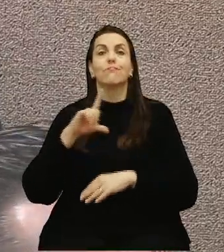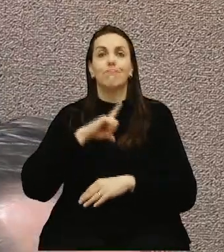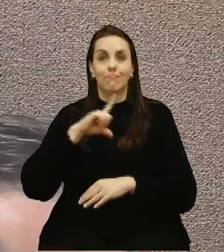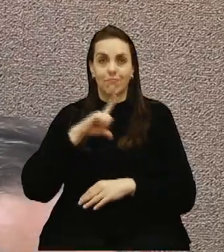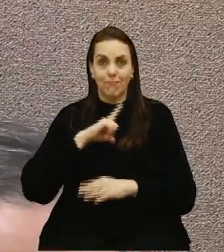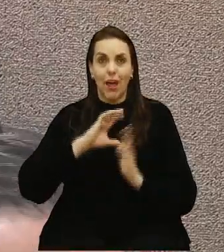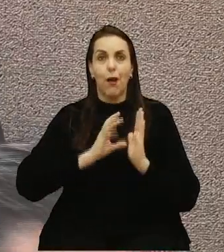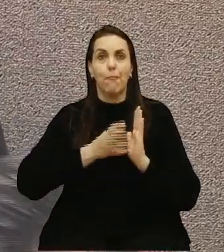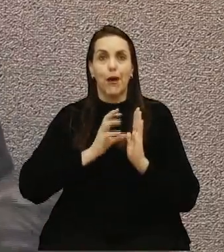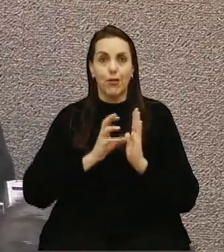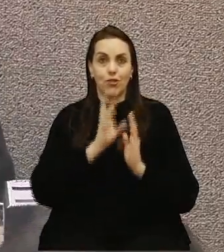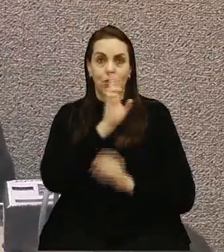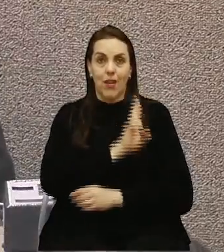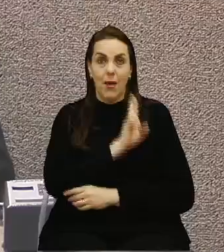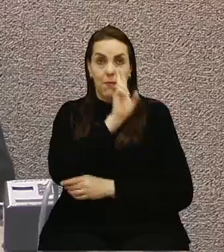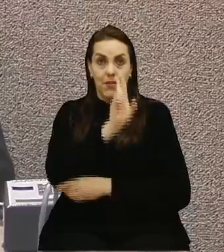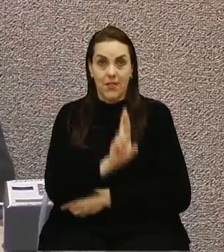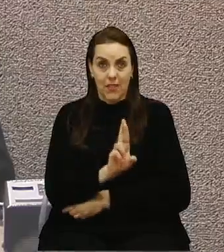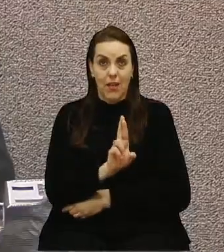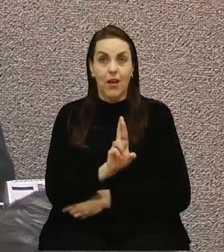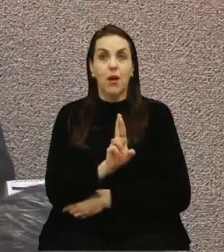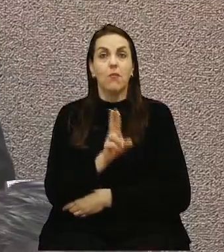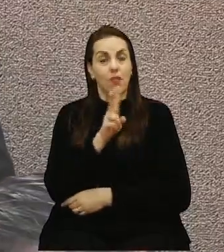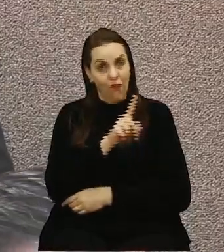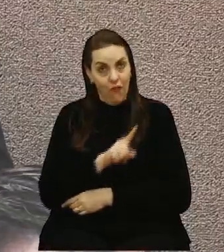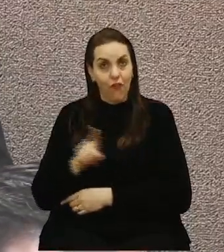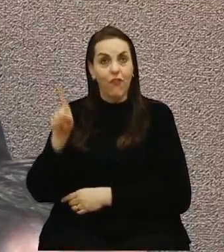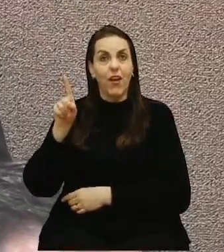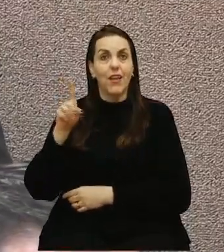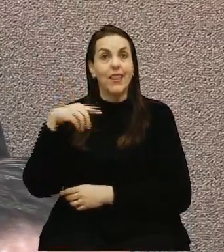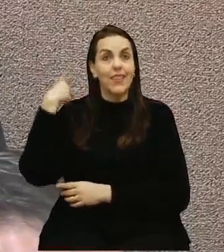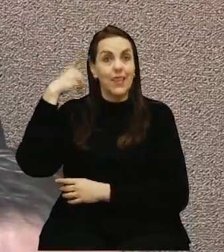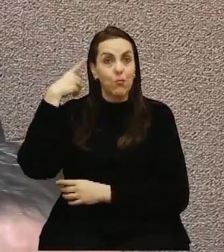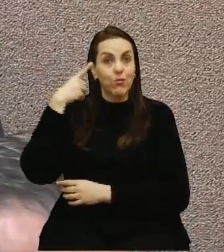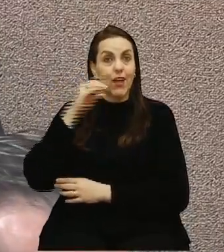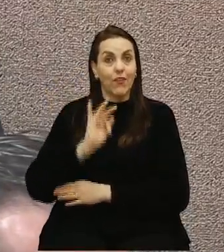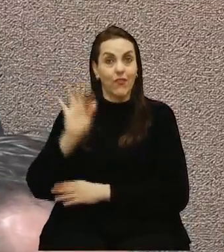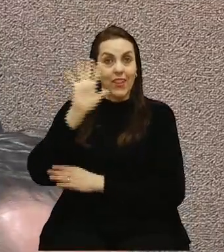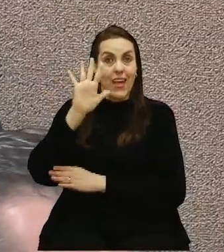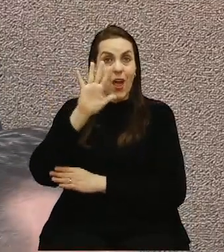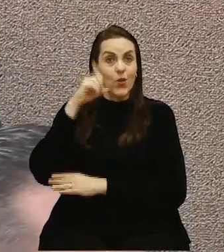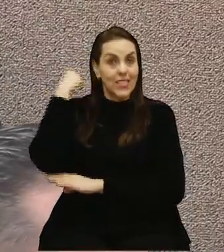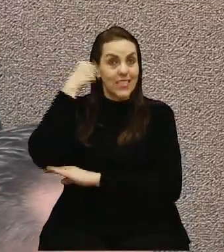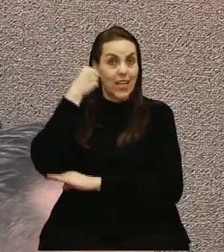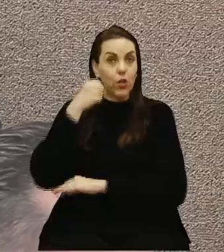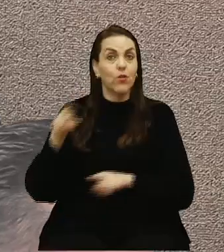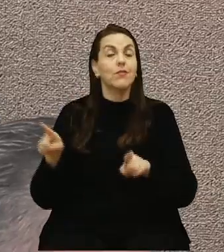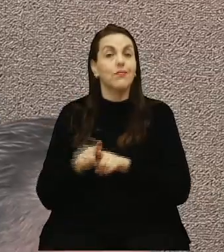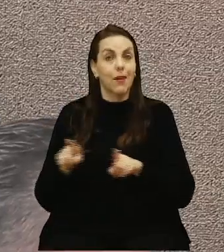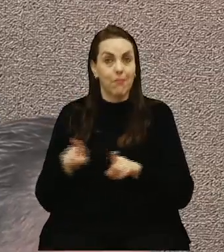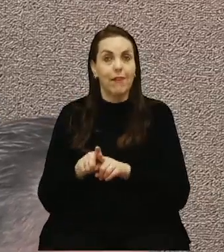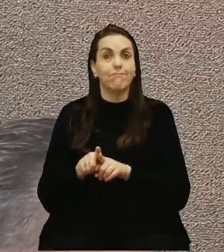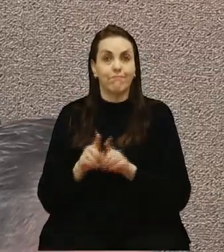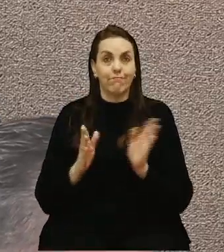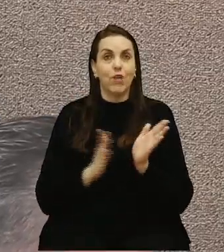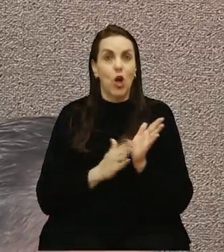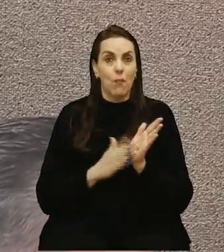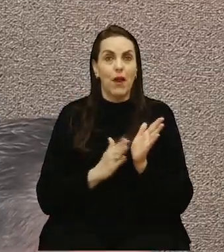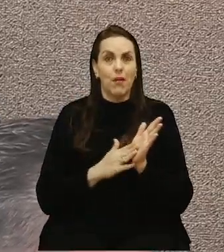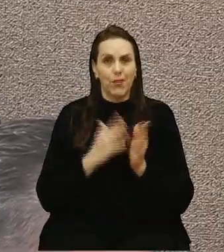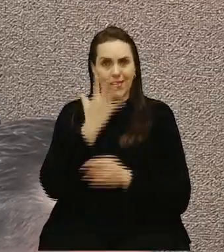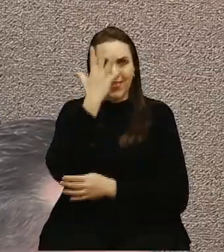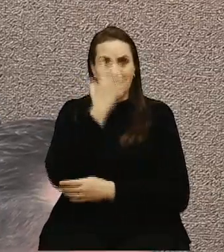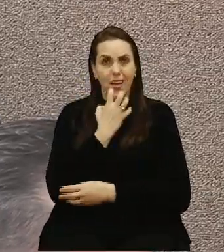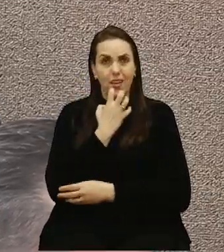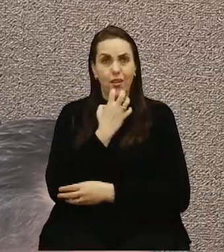político que nós representamos, e nós vamos nos nossos deputados federais e senadores para cobrar essa situação aqui, vereadora Daiane. Porque isso aqui é muito sério.